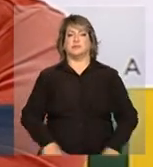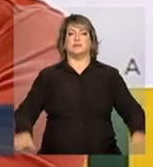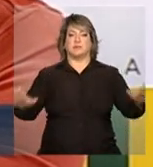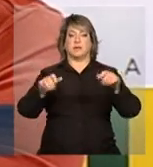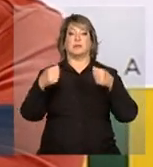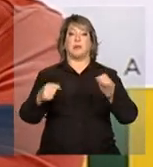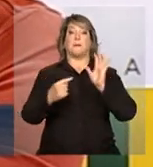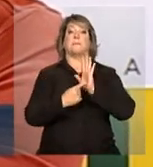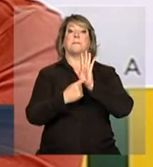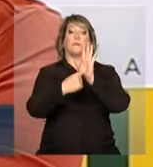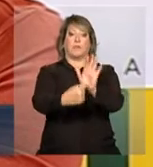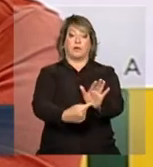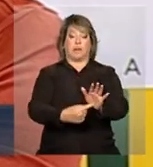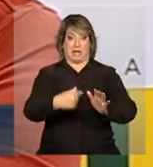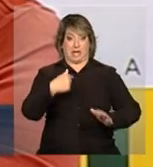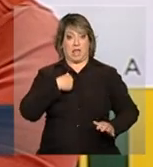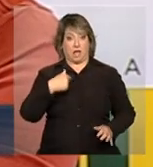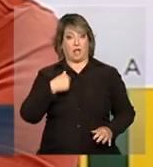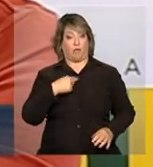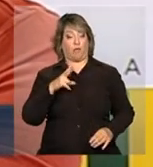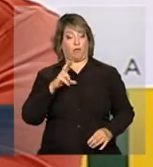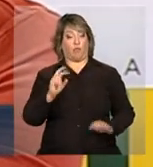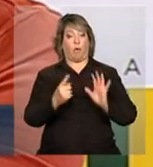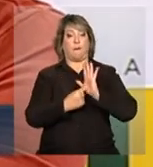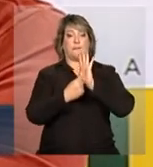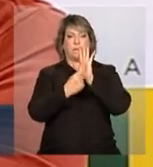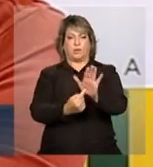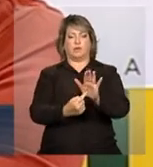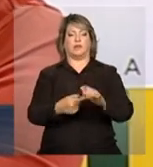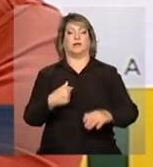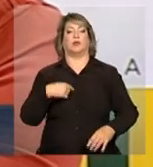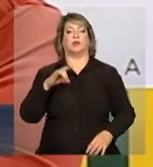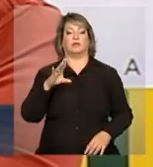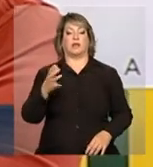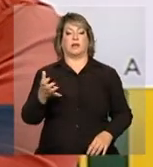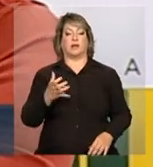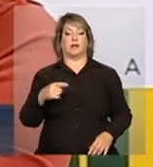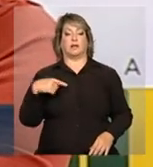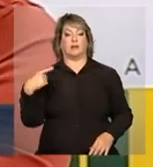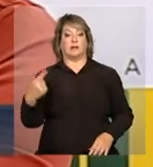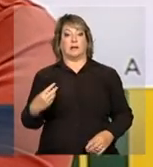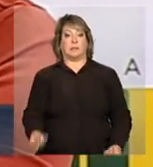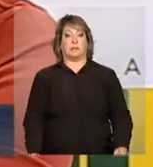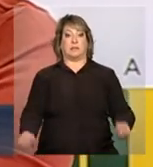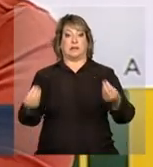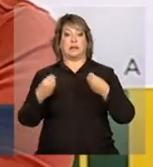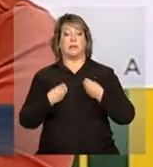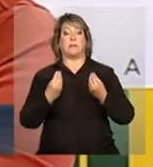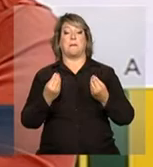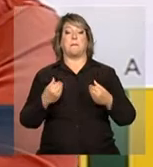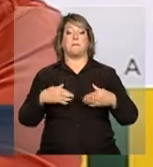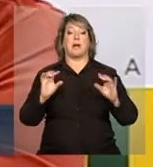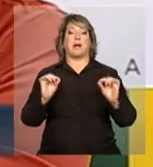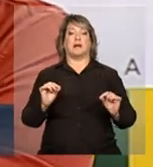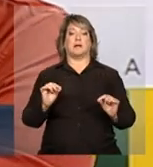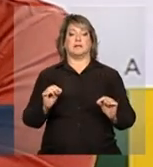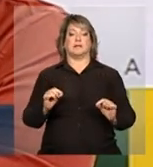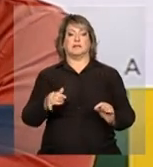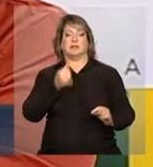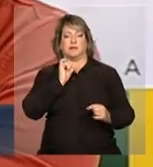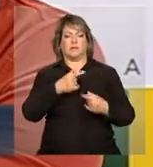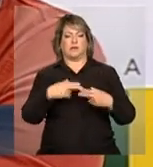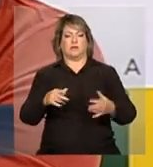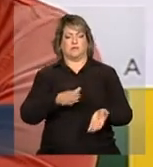que mostrar, eu pelo menos vou mostrar, eu só quero que me arranje muito mais exemplares, ou a gente